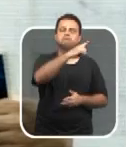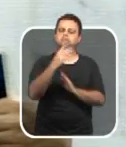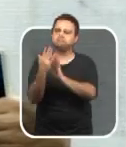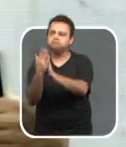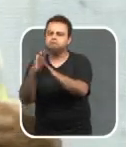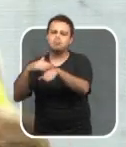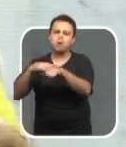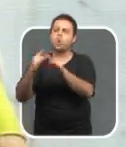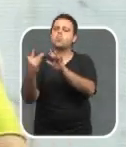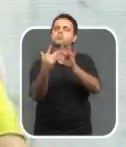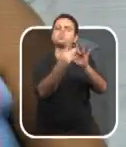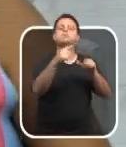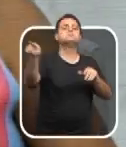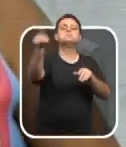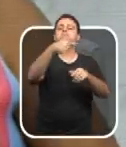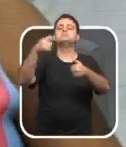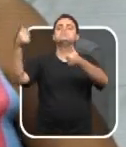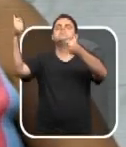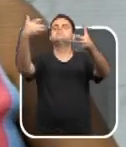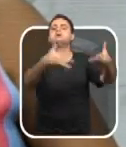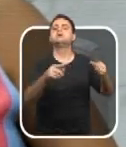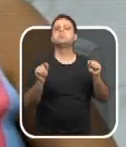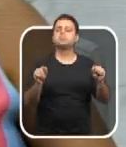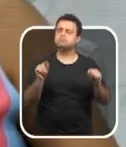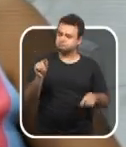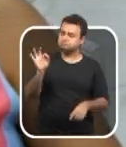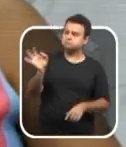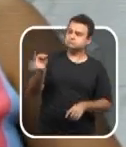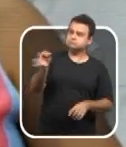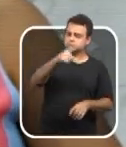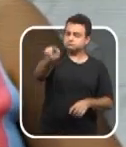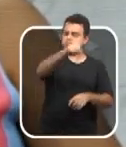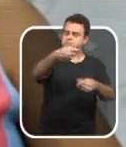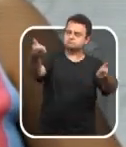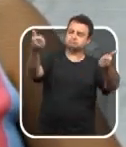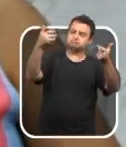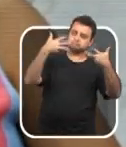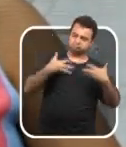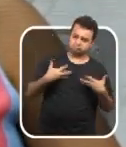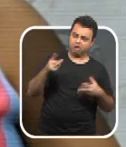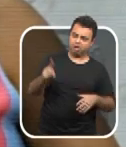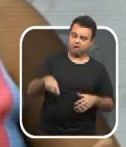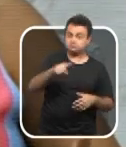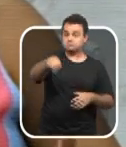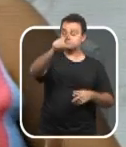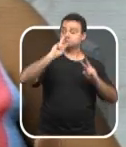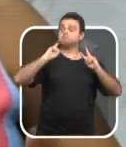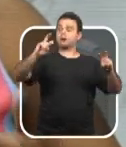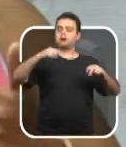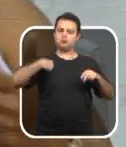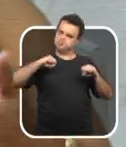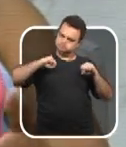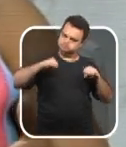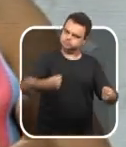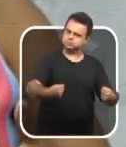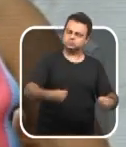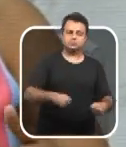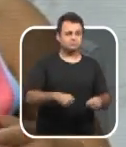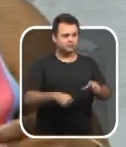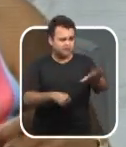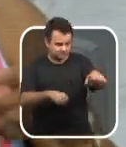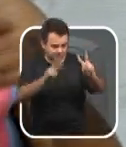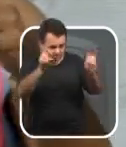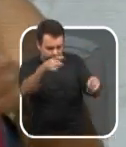pautas para você? Trazem, porque vê que eu me empenho, né? Sempre, vereadora, eu vejo que a senhora gosta desse